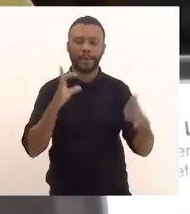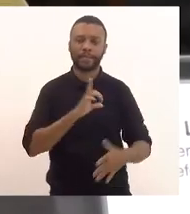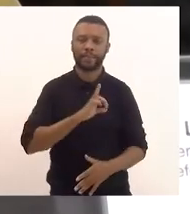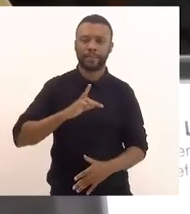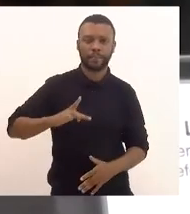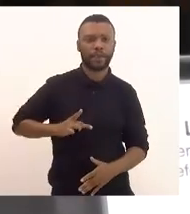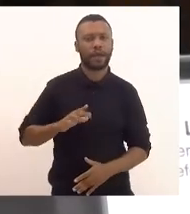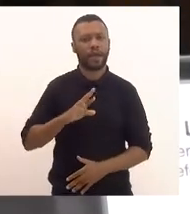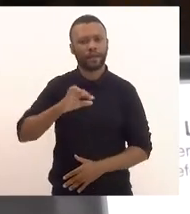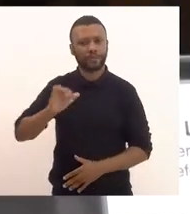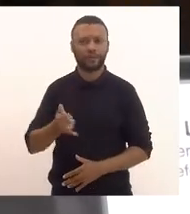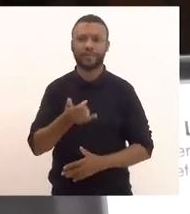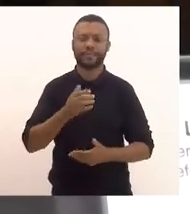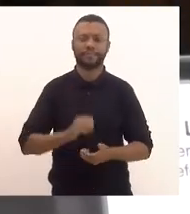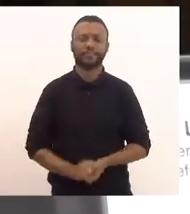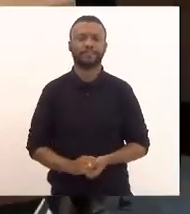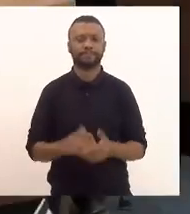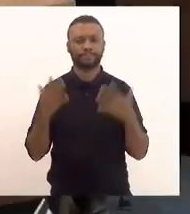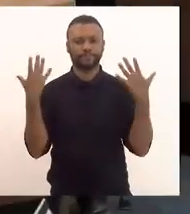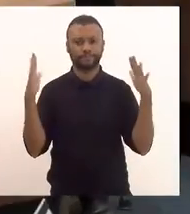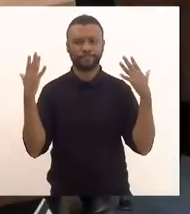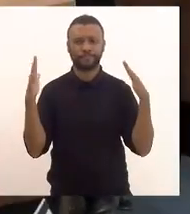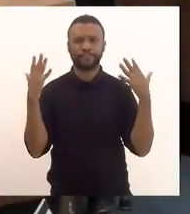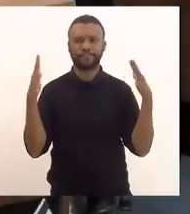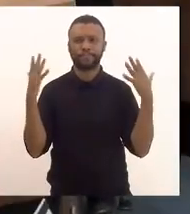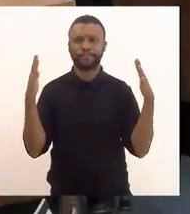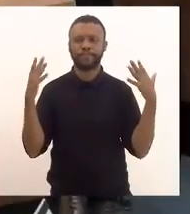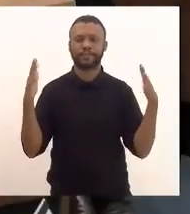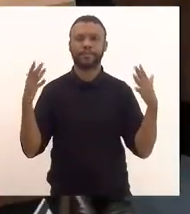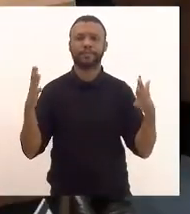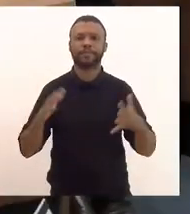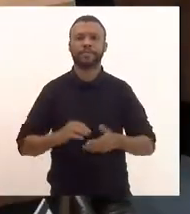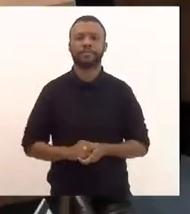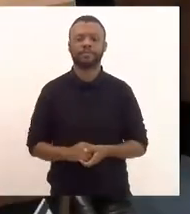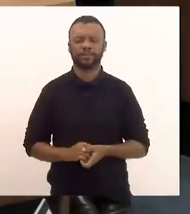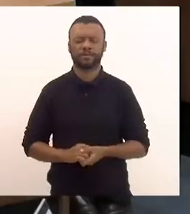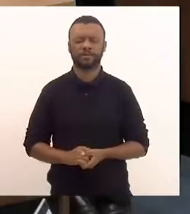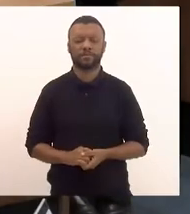Janeiro E aí